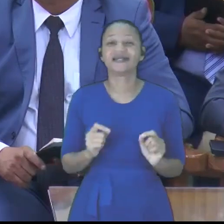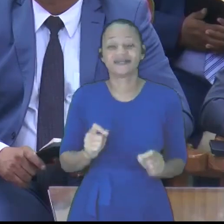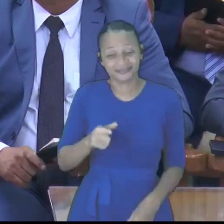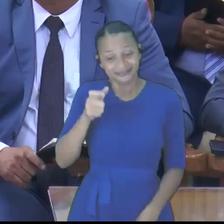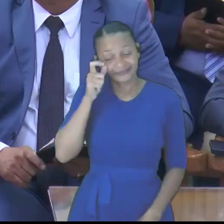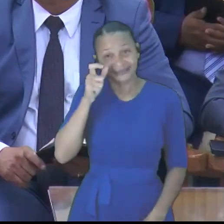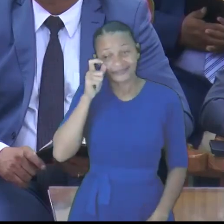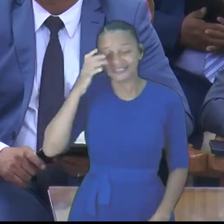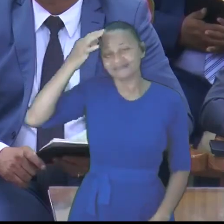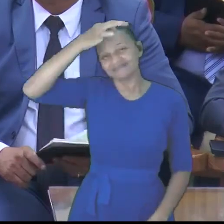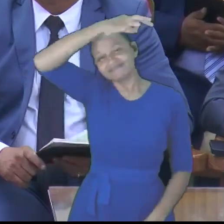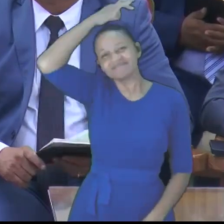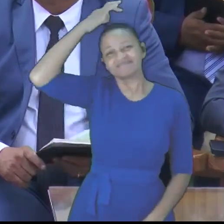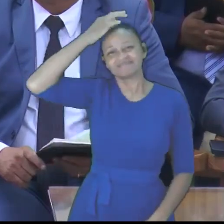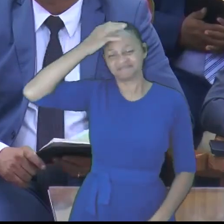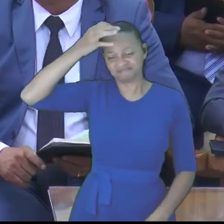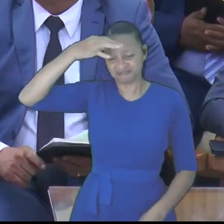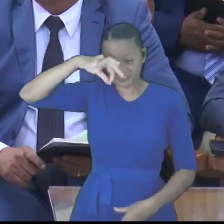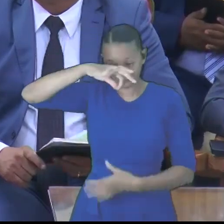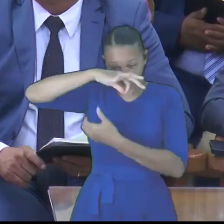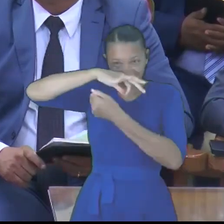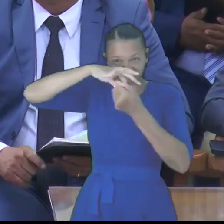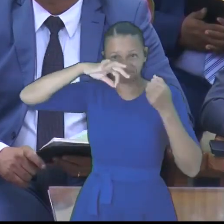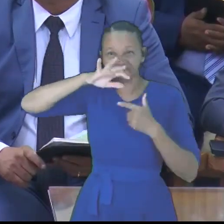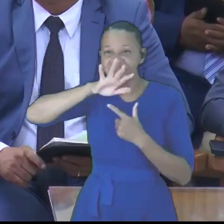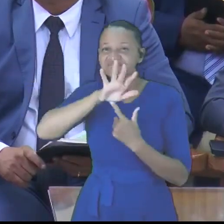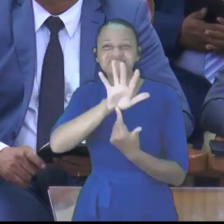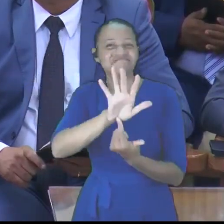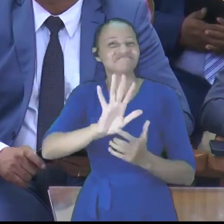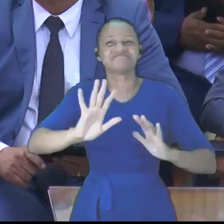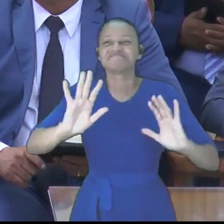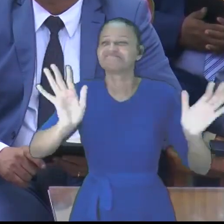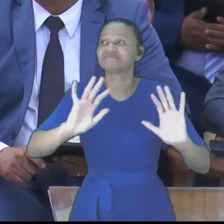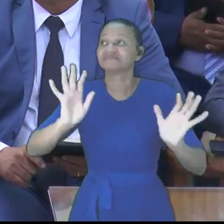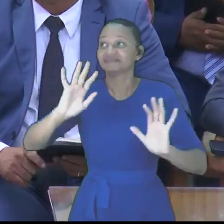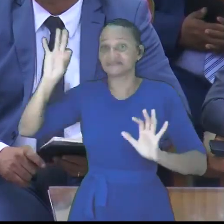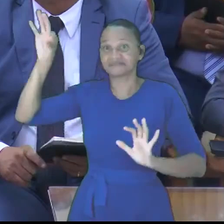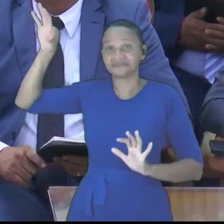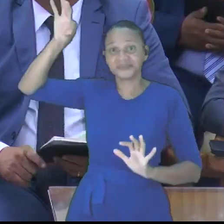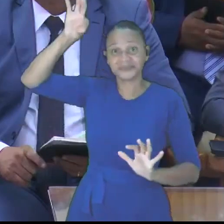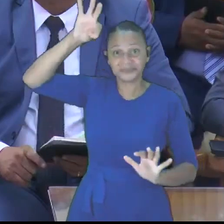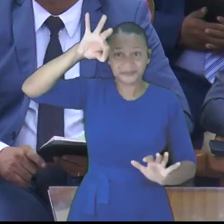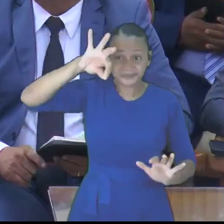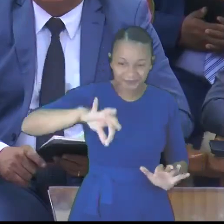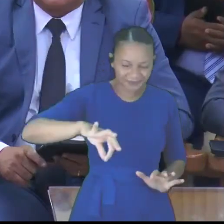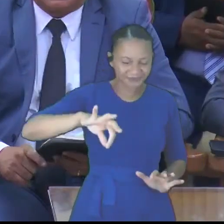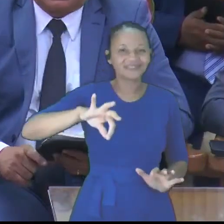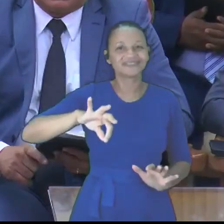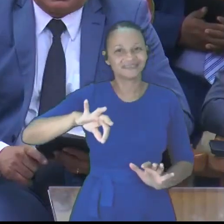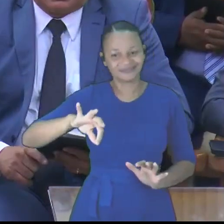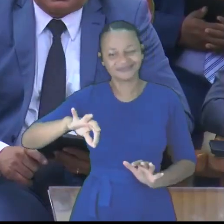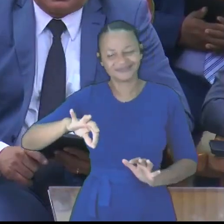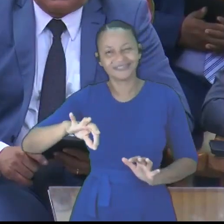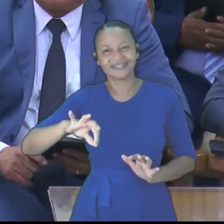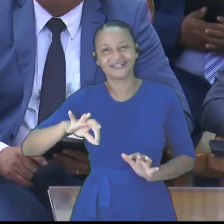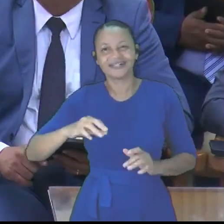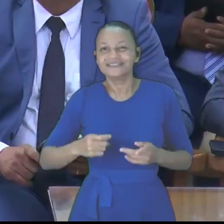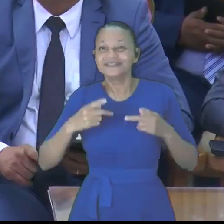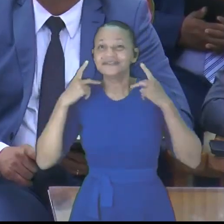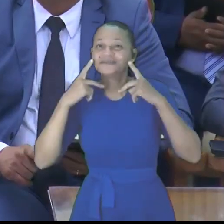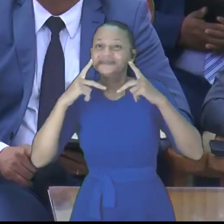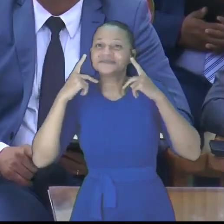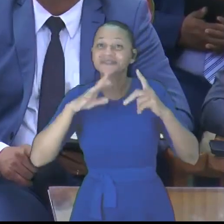Interessante que o Espírito Santo não se apresenta a si mesmo. Ele veio do céu, mas você vê que na mensagem de